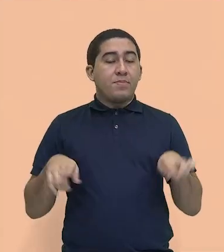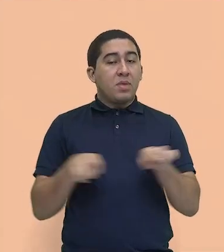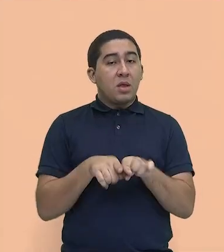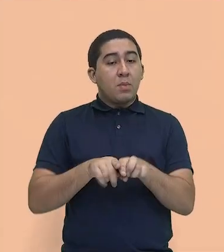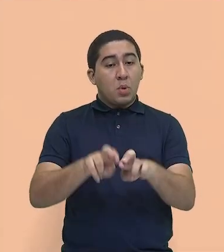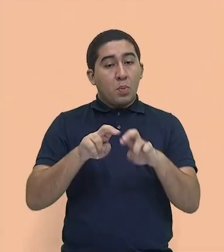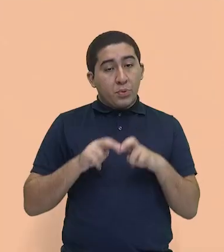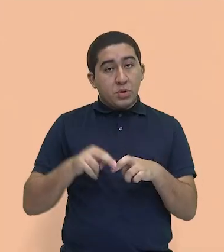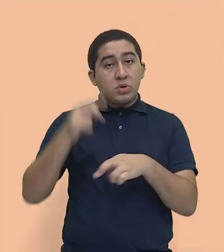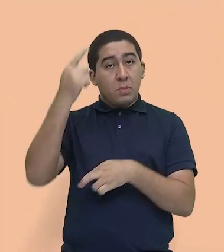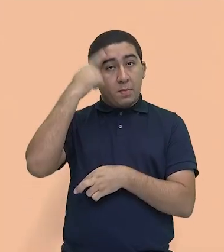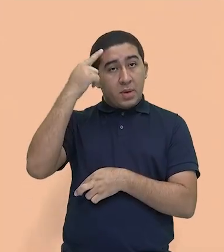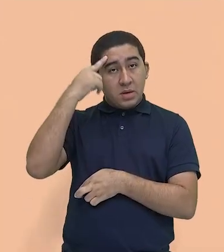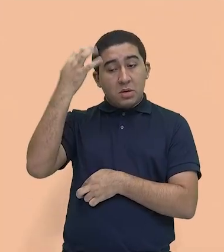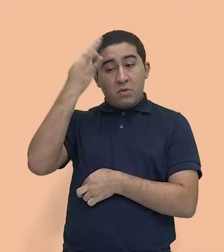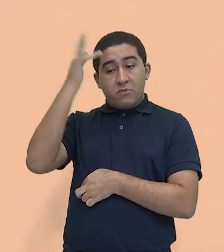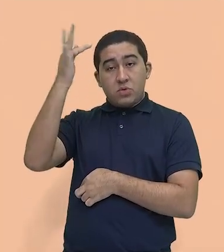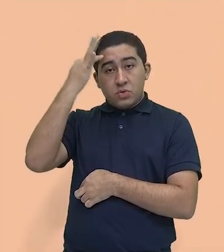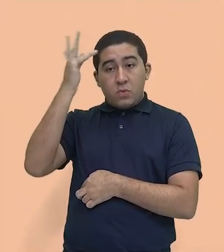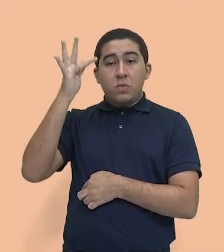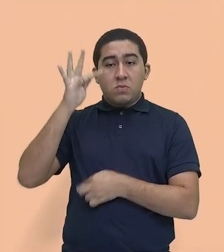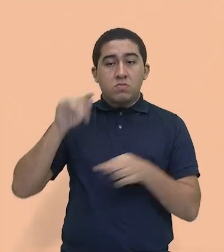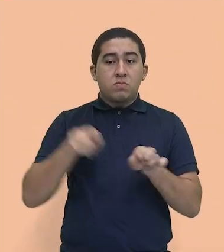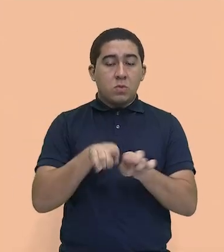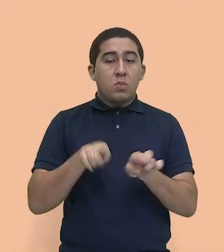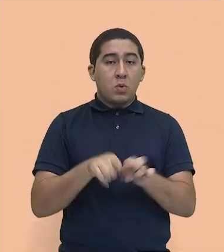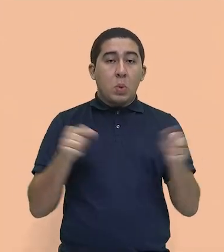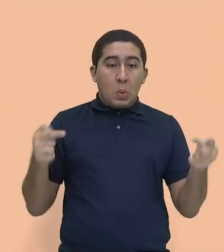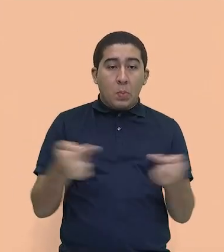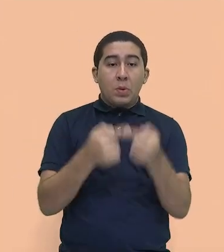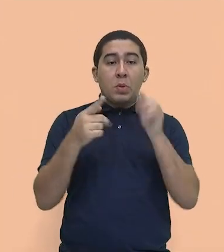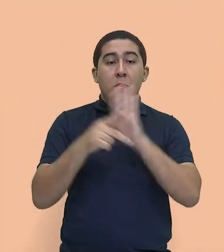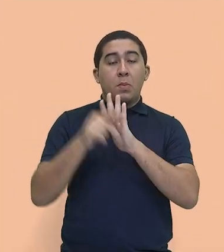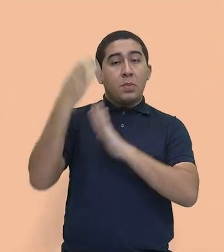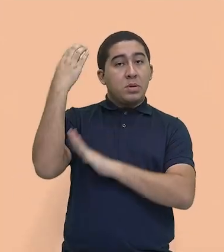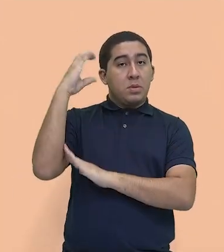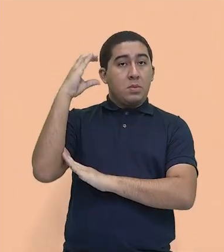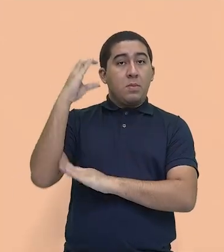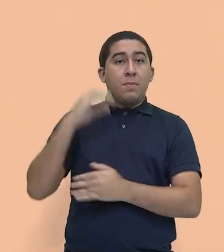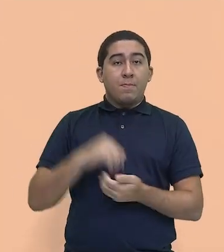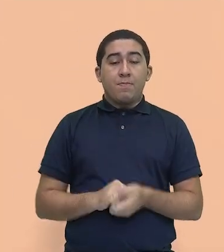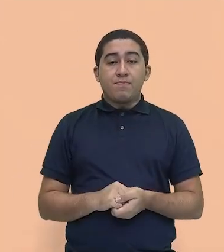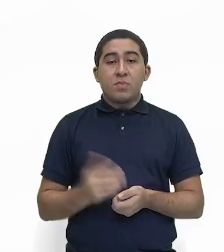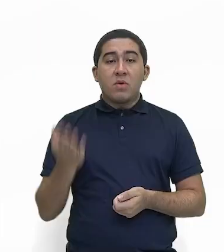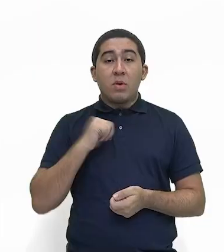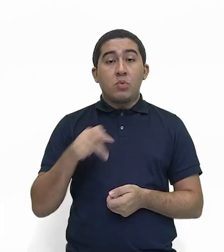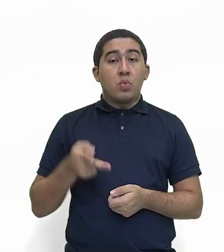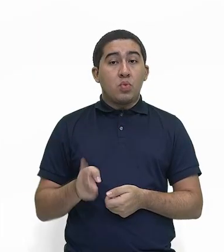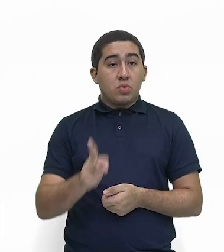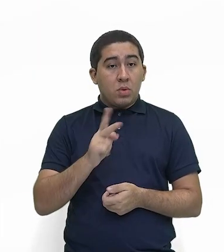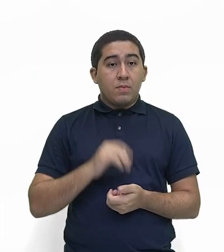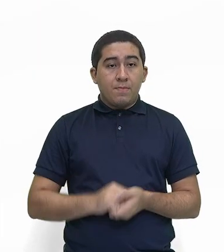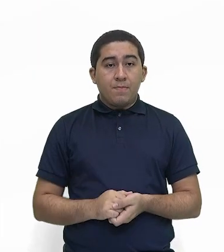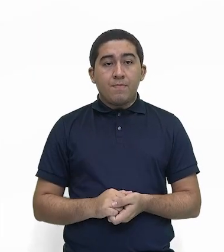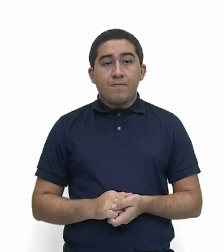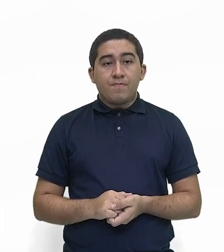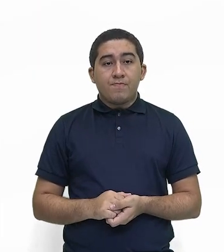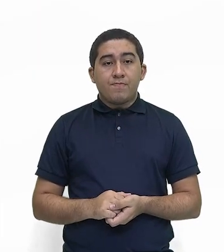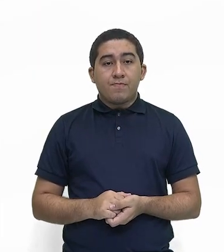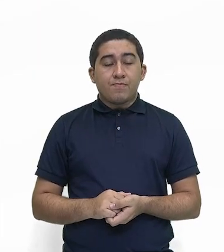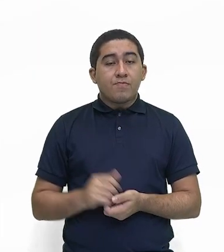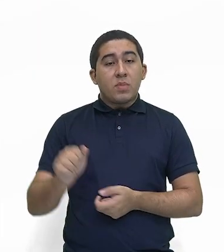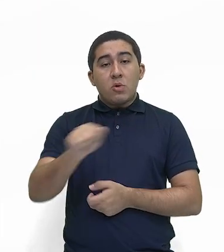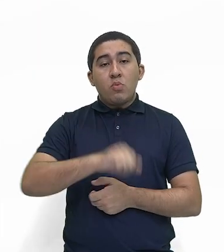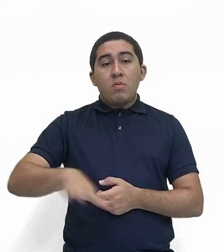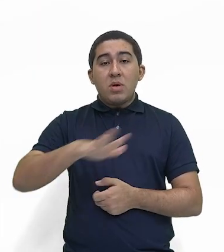importante essa reflexão filosófica aqui, no caso da filosofia da ciência. Então, bora continuar. Olha só. É uma